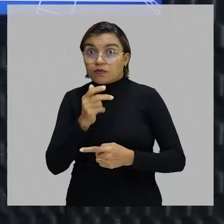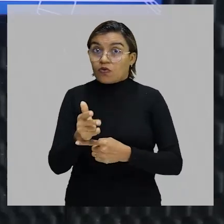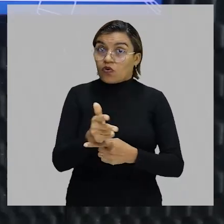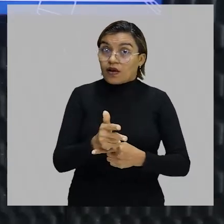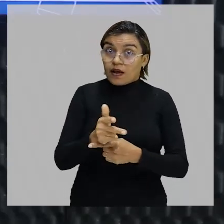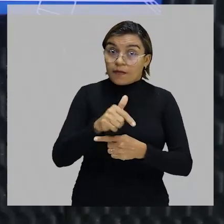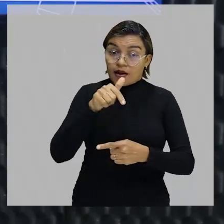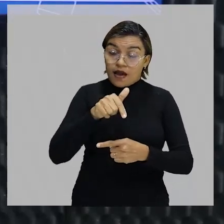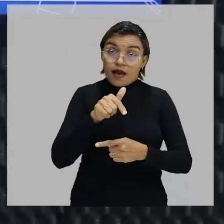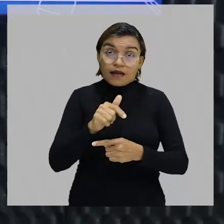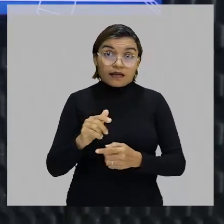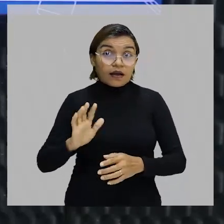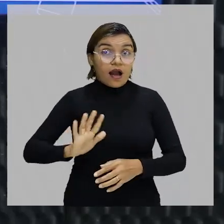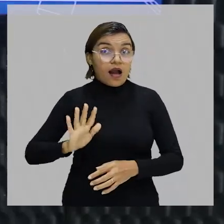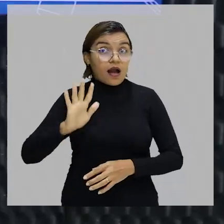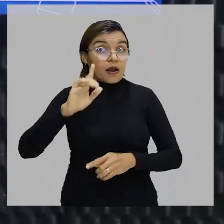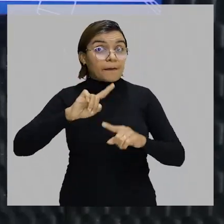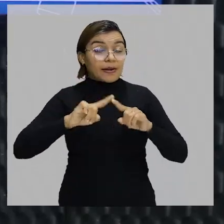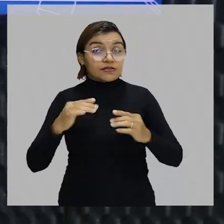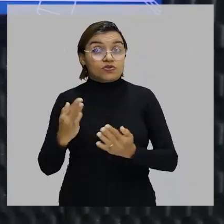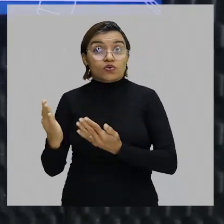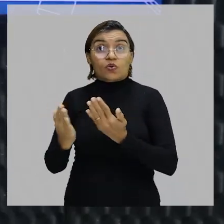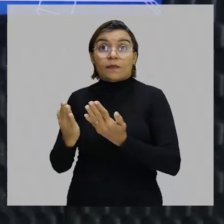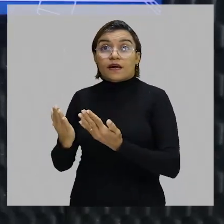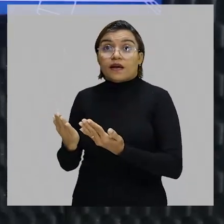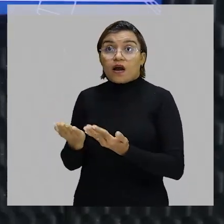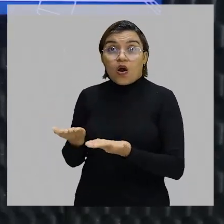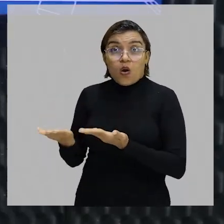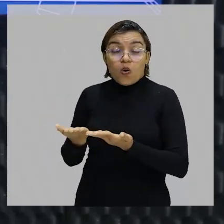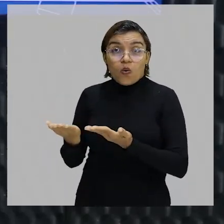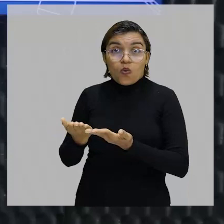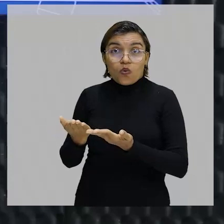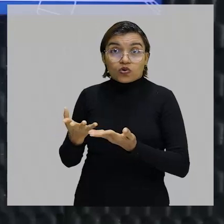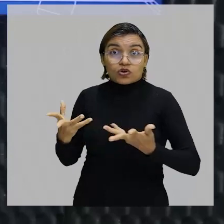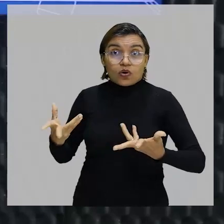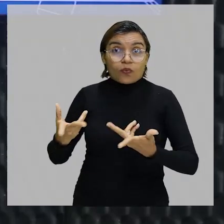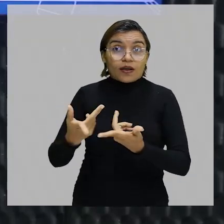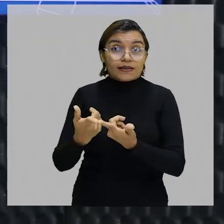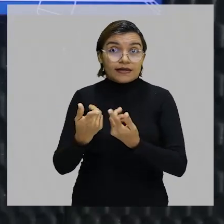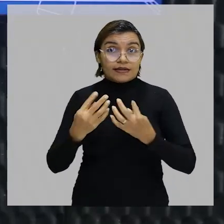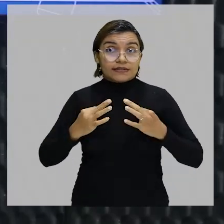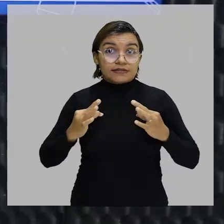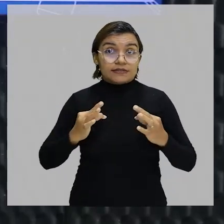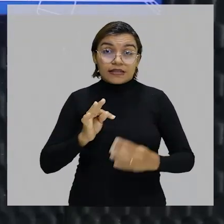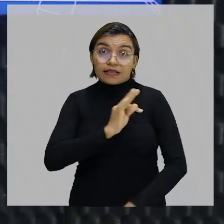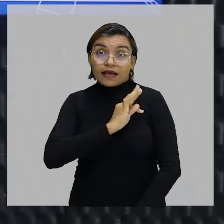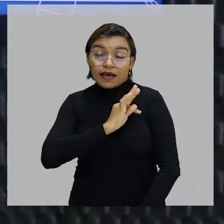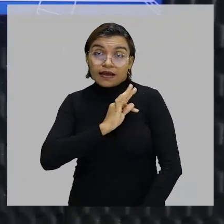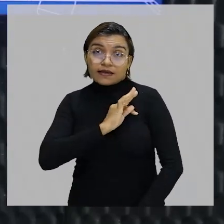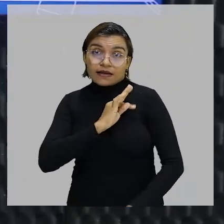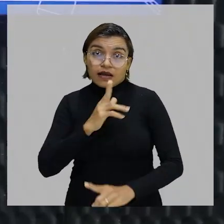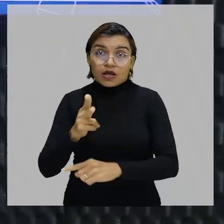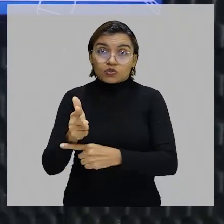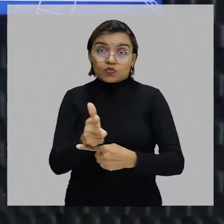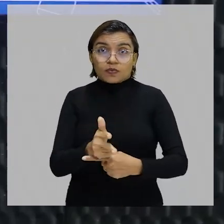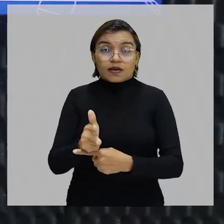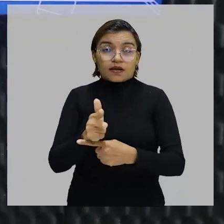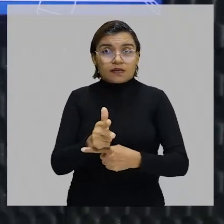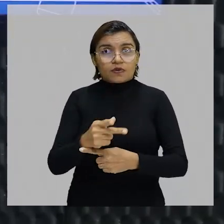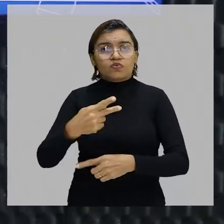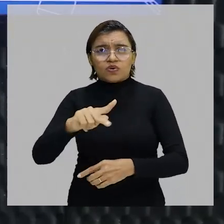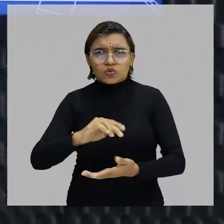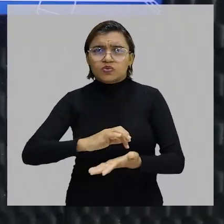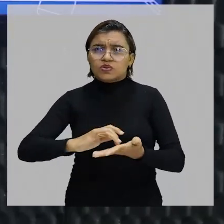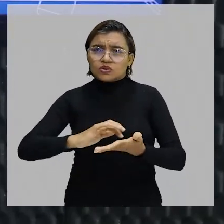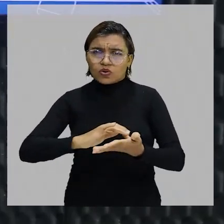coisa barata, mas se você fizer uma comparação do hoje e a qualidade técnica que uma câmera tem, às vezes até do teu próprio celular, com